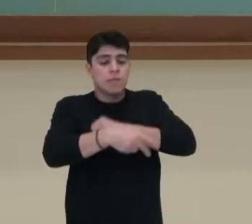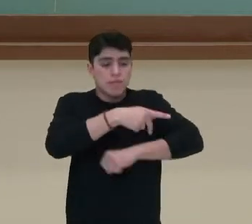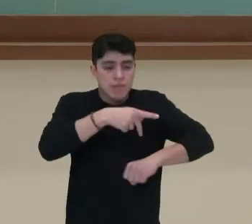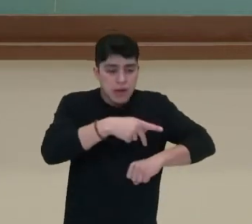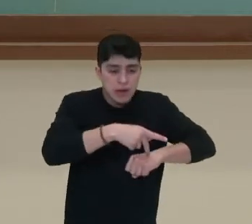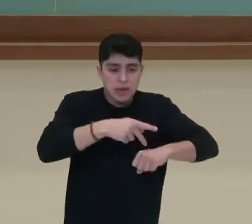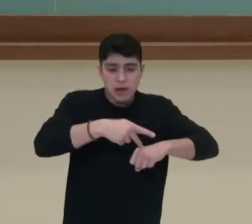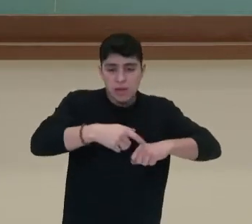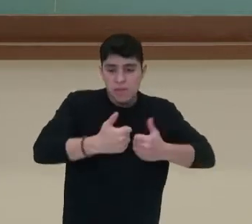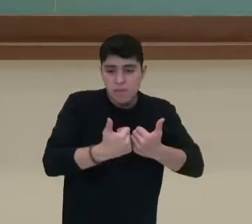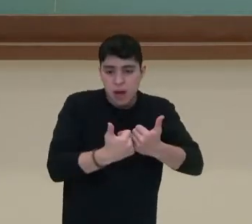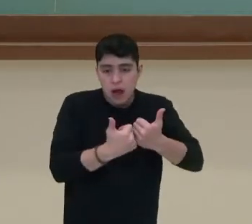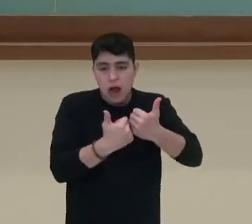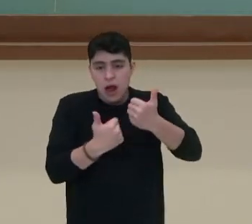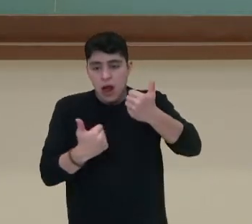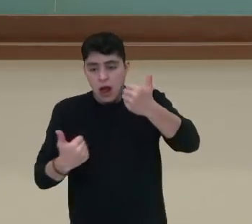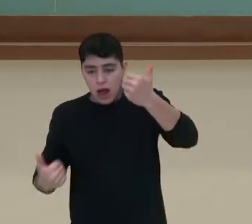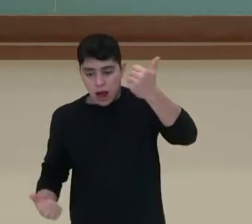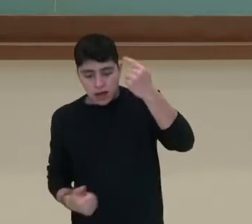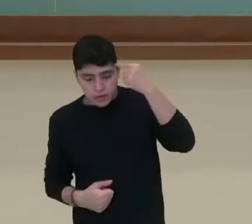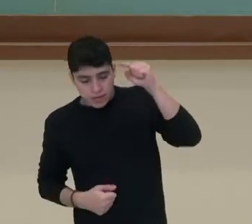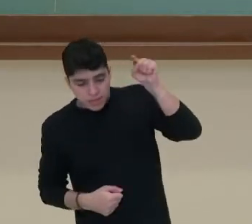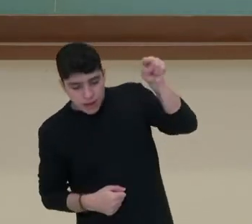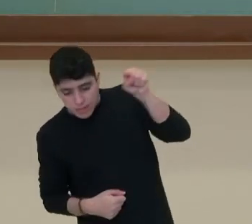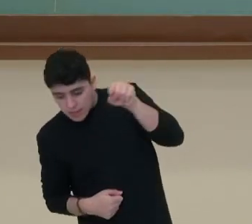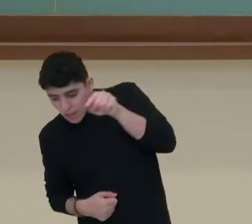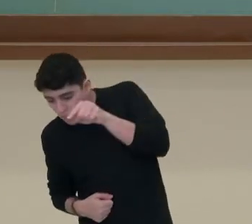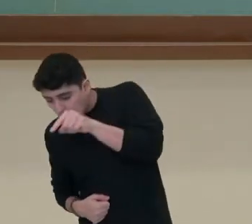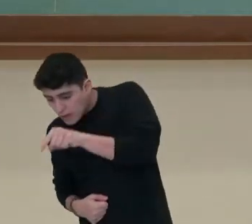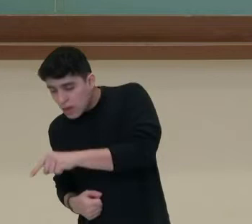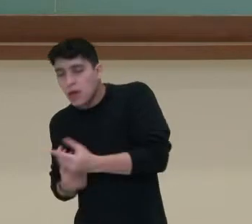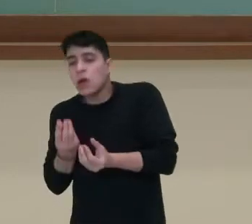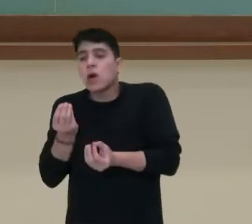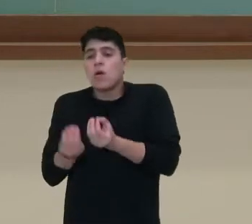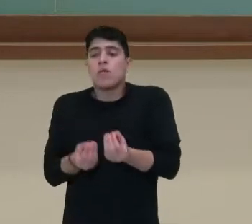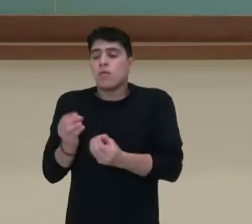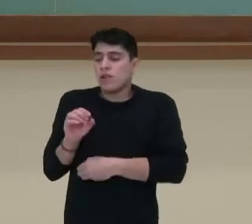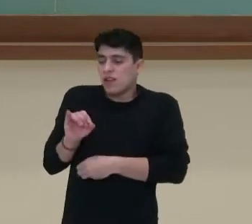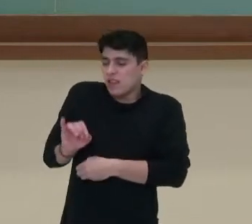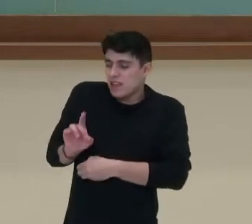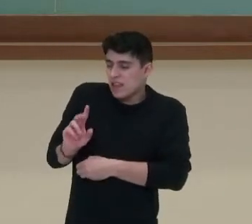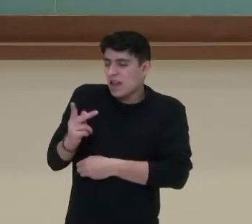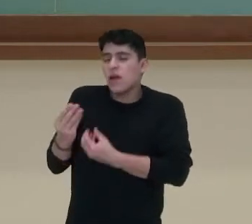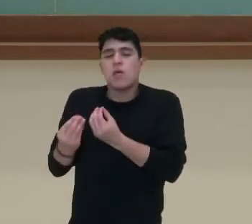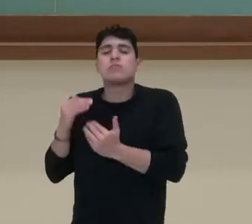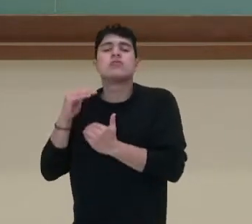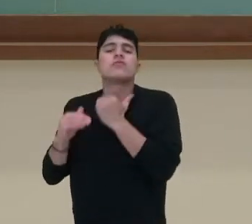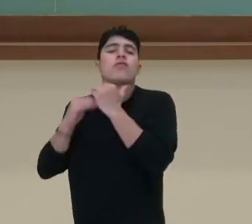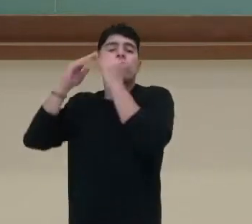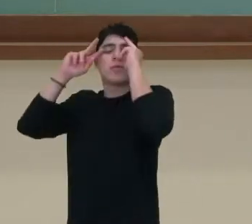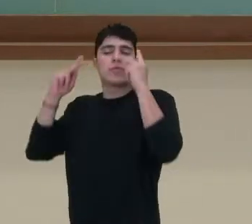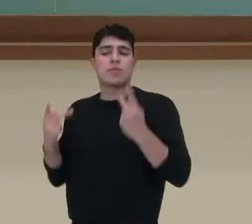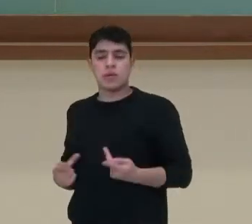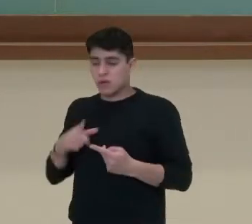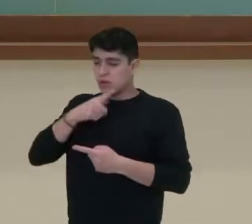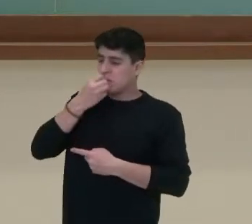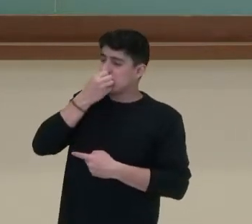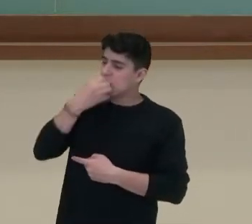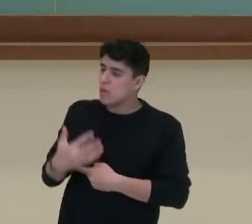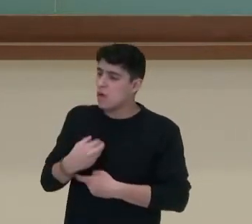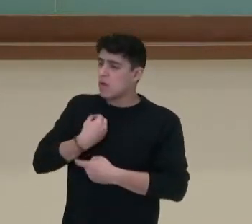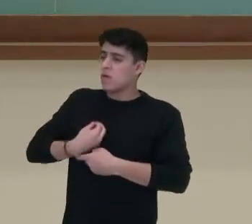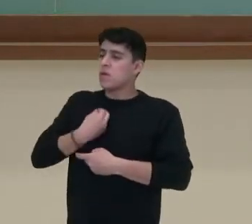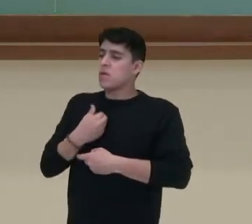países pudessem então saber qual é o seu índice de desenvolvimento, né? No caso humano, e poder